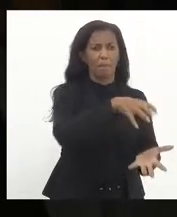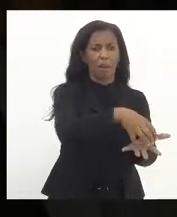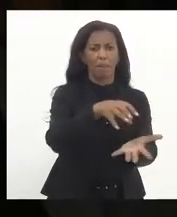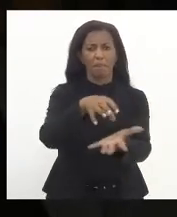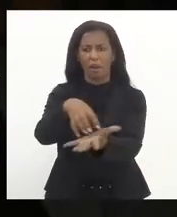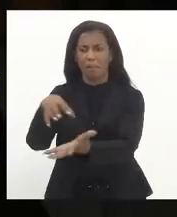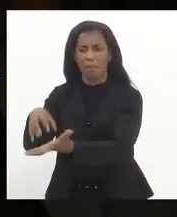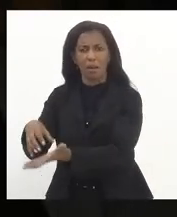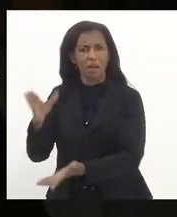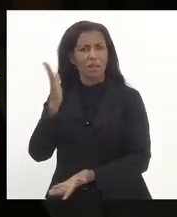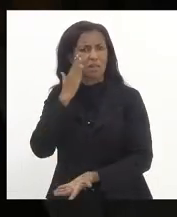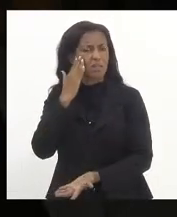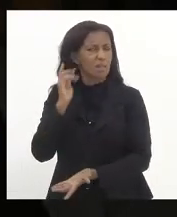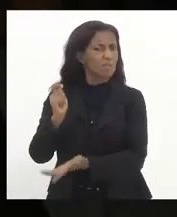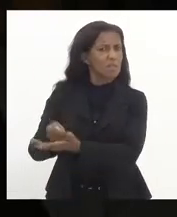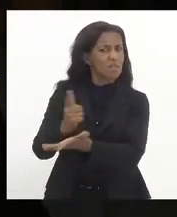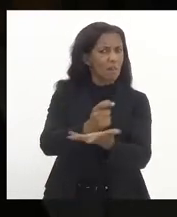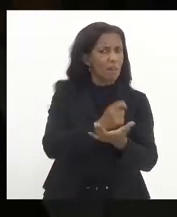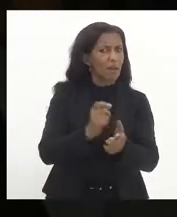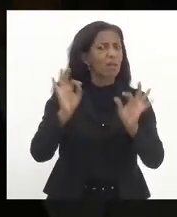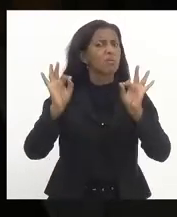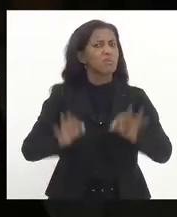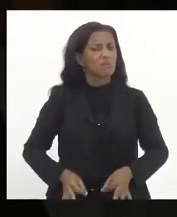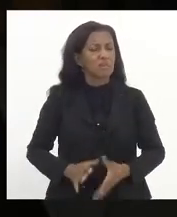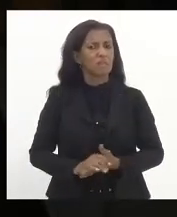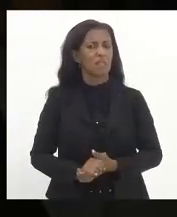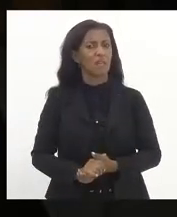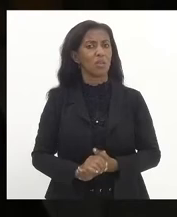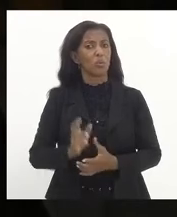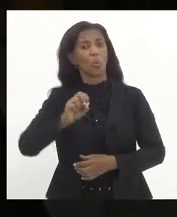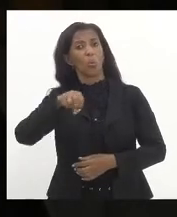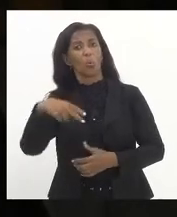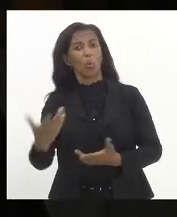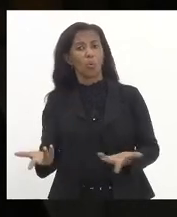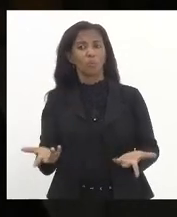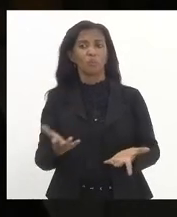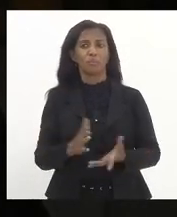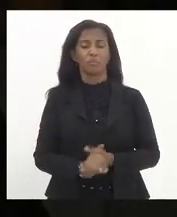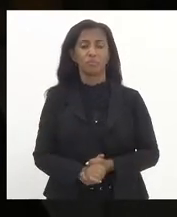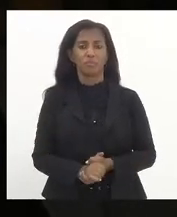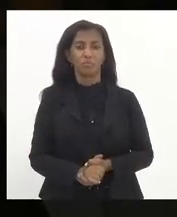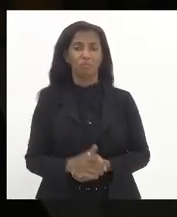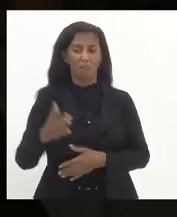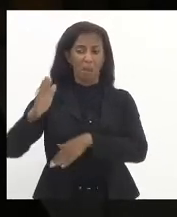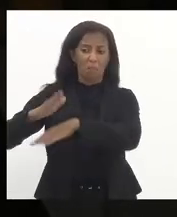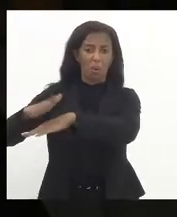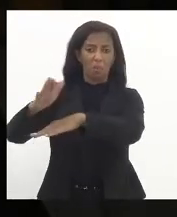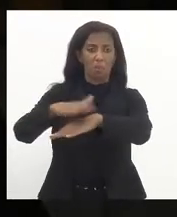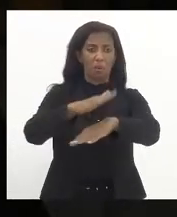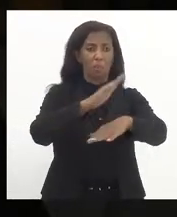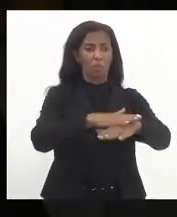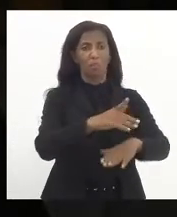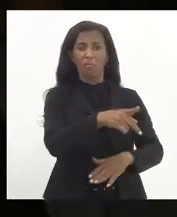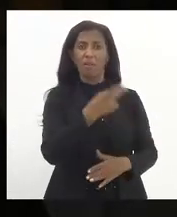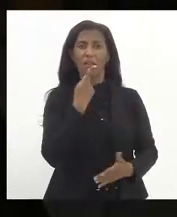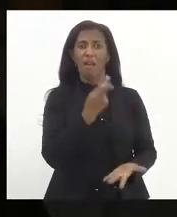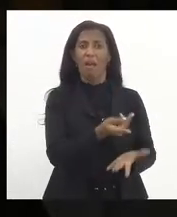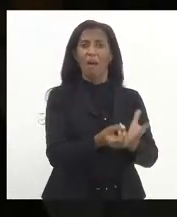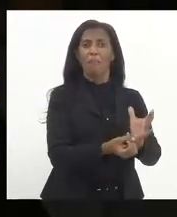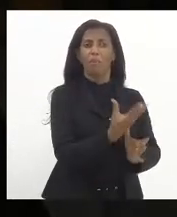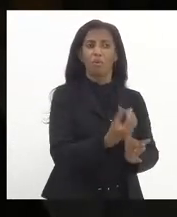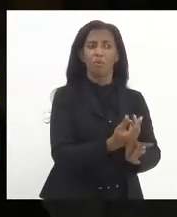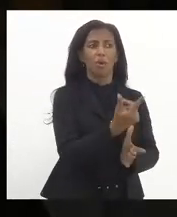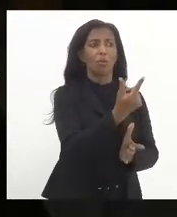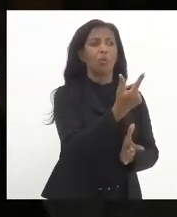estão pagando é o que tem que ser pago. Ou vai deixar para elas dizerem? Elas mesmas. A produção foi X, nossos